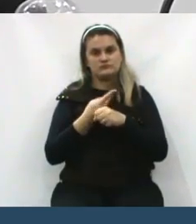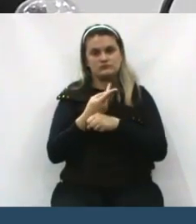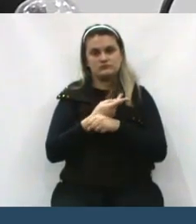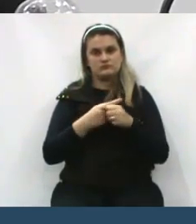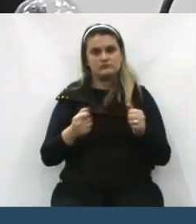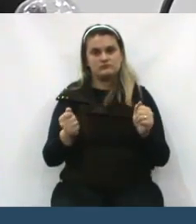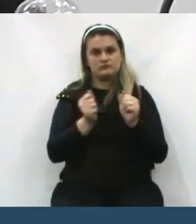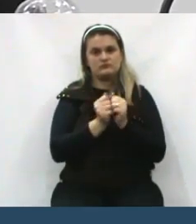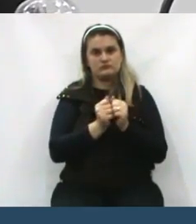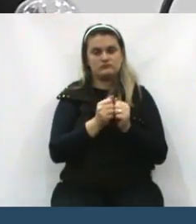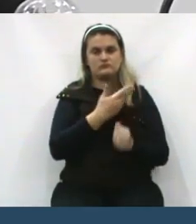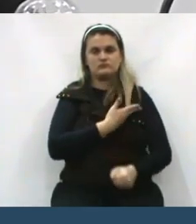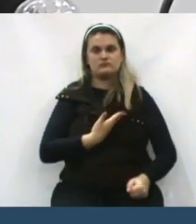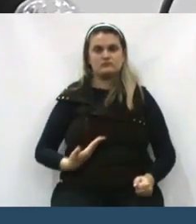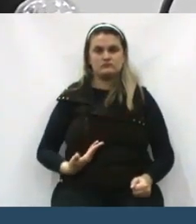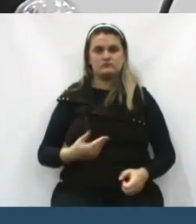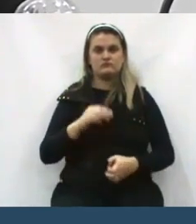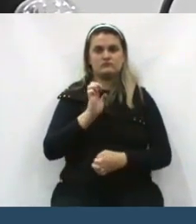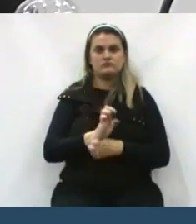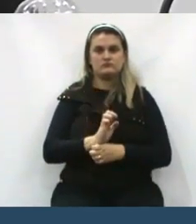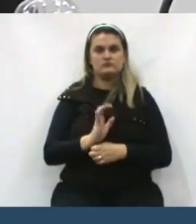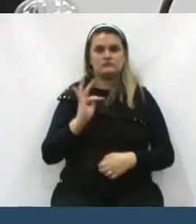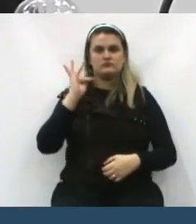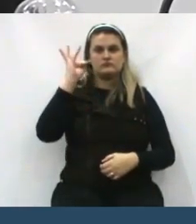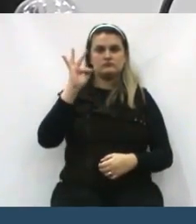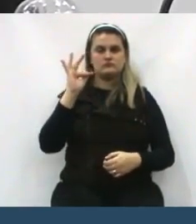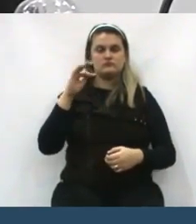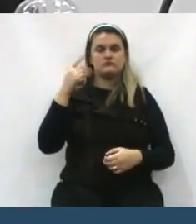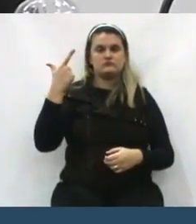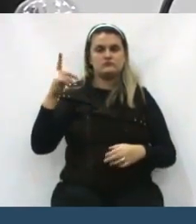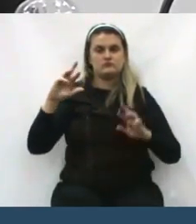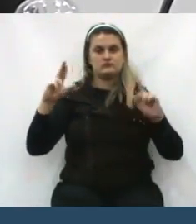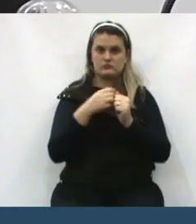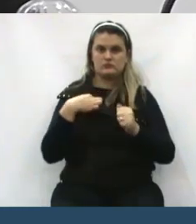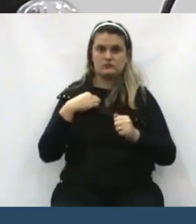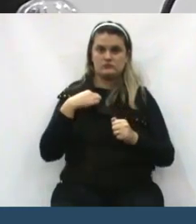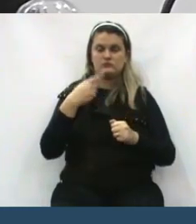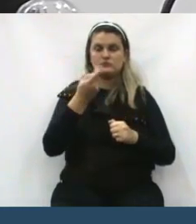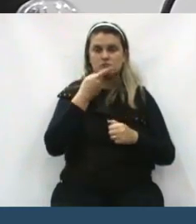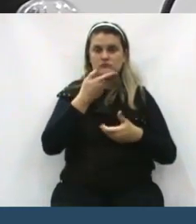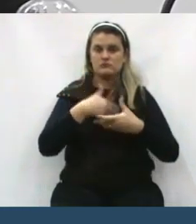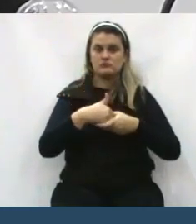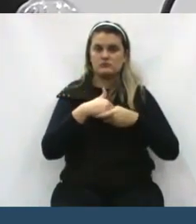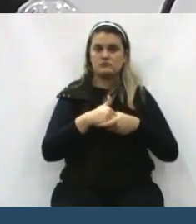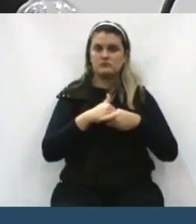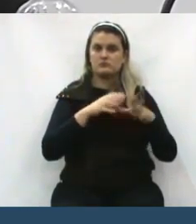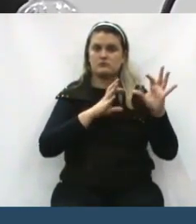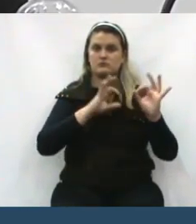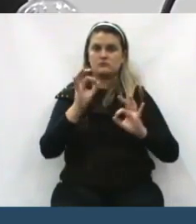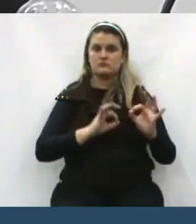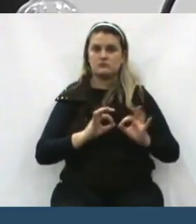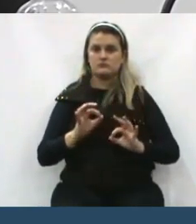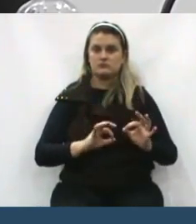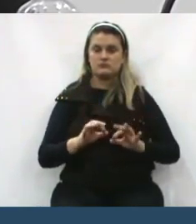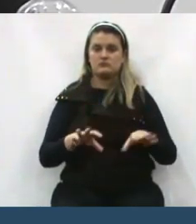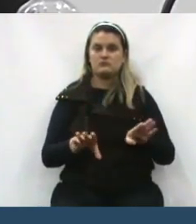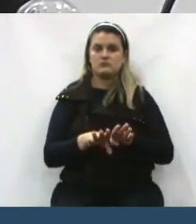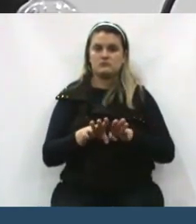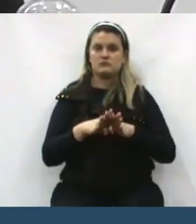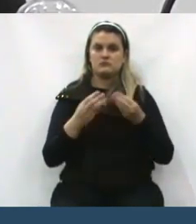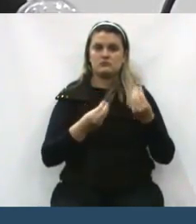recuperado, reformado, ele é um ginásio hoje que já passou o seu tempo, né? O vereador Mário, que foi secretário de